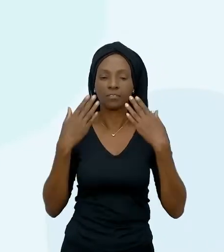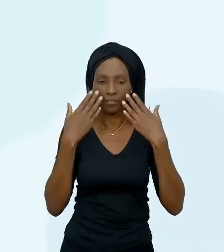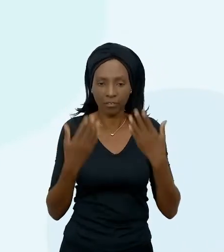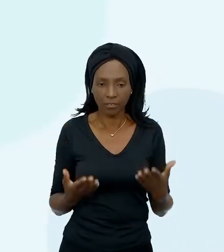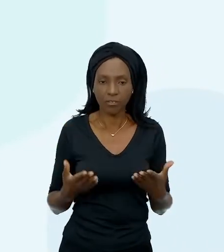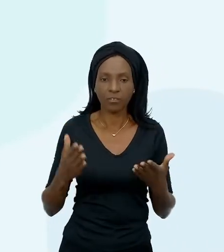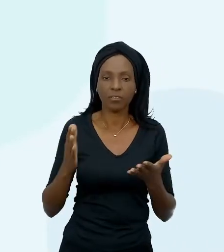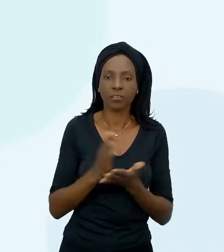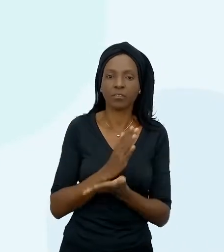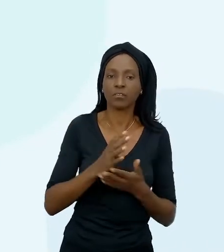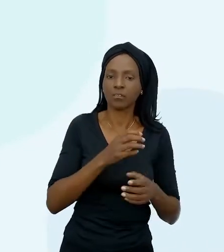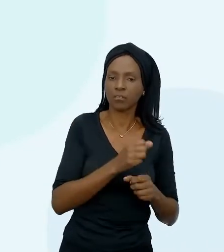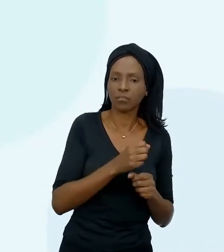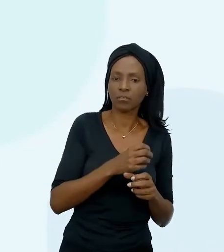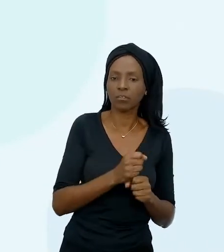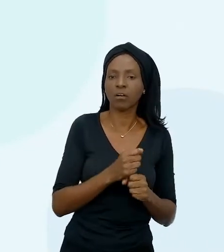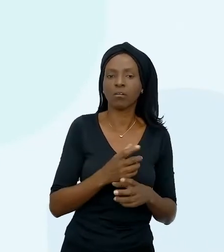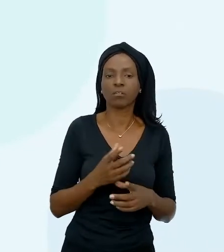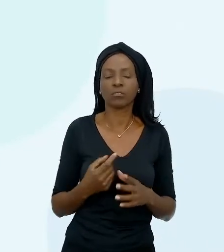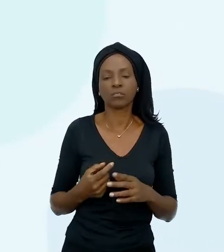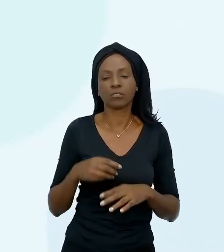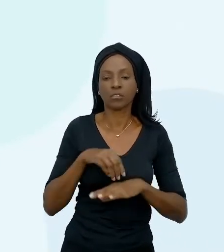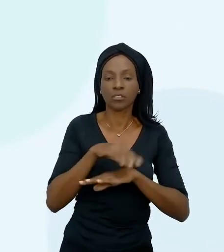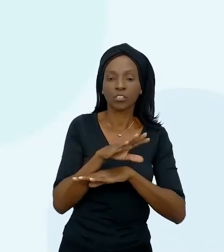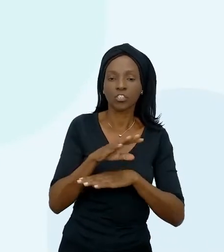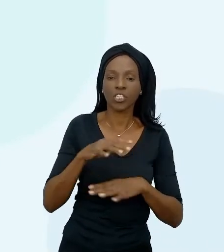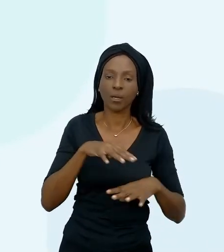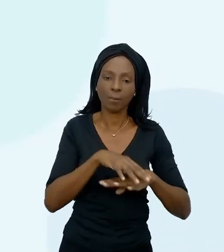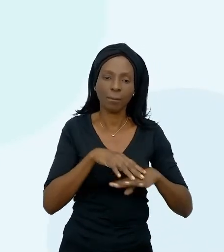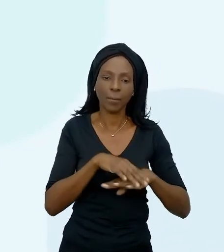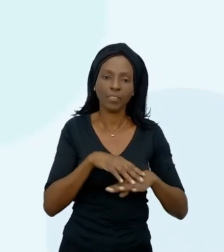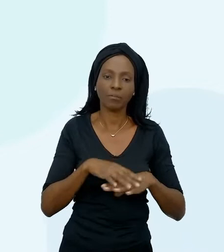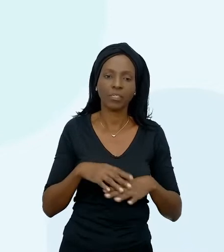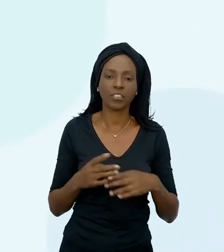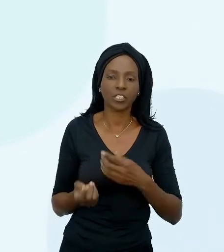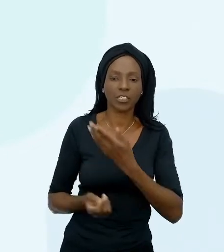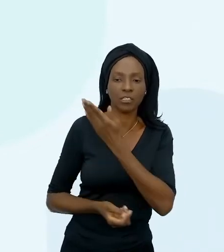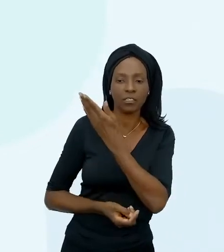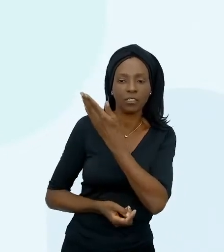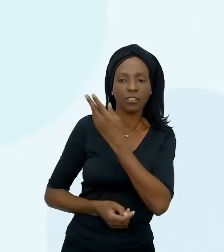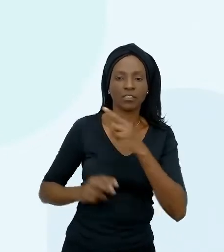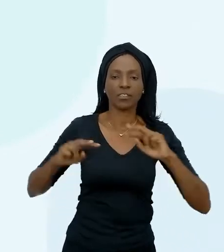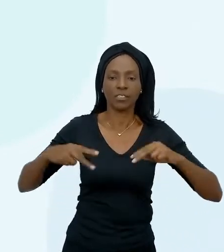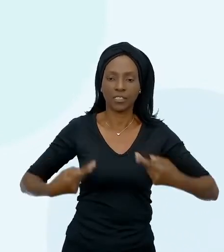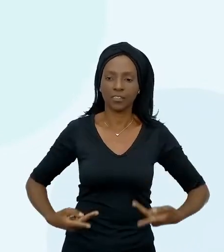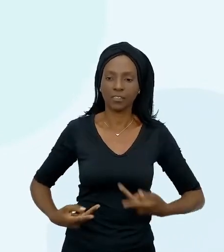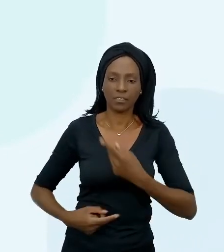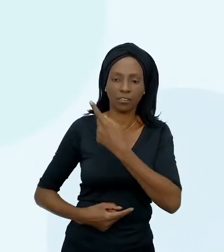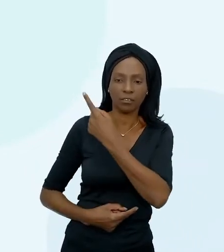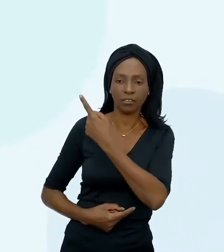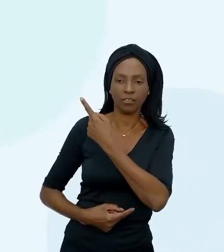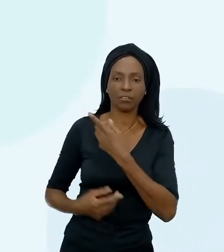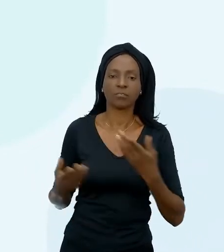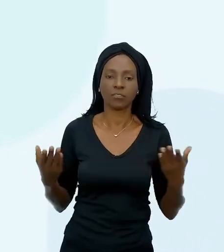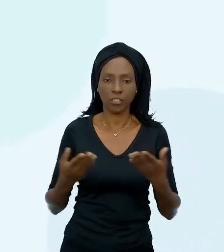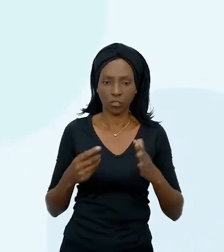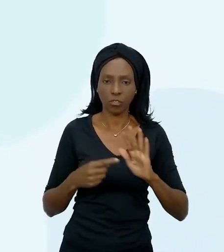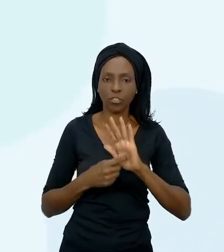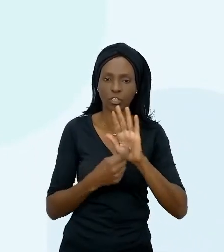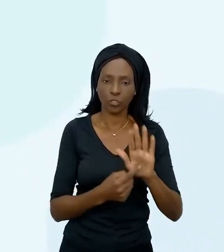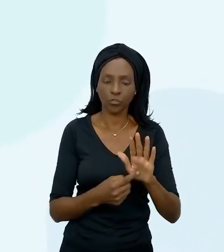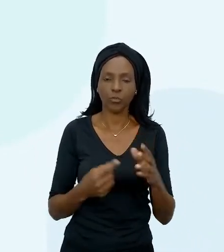sugerimos Matemática Essencial, que está aqui o link que nós vamos abrir agora e eu vou mostrar para vocês como a gente faz